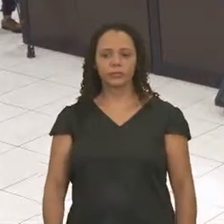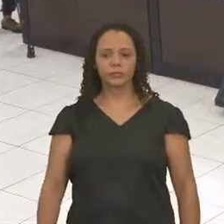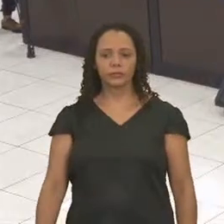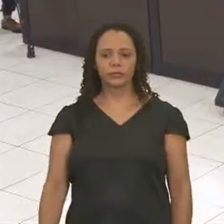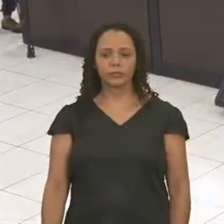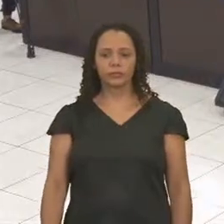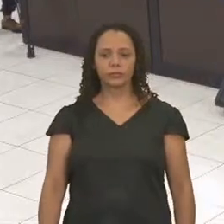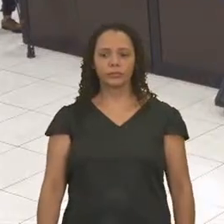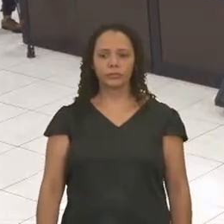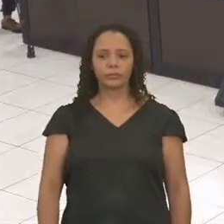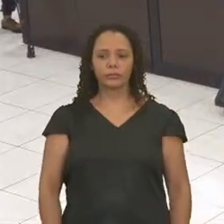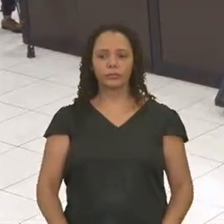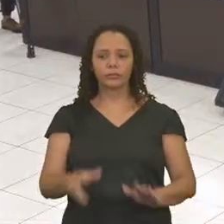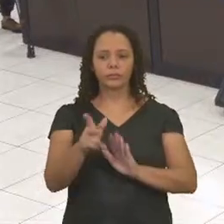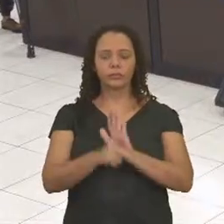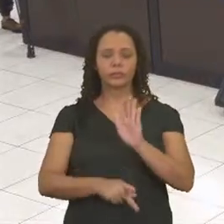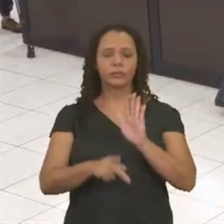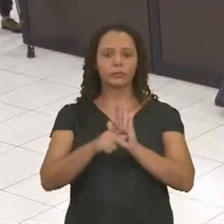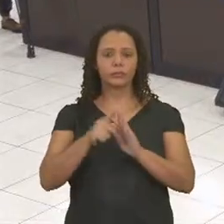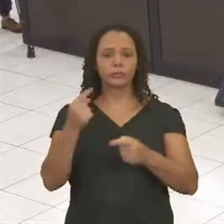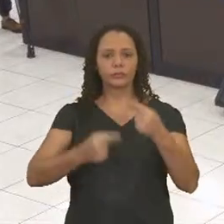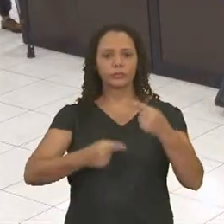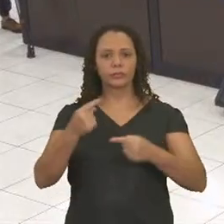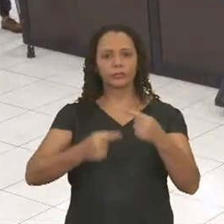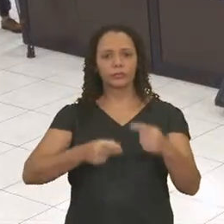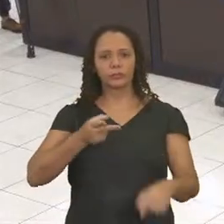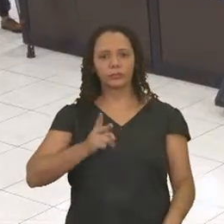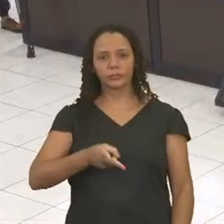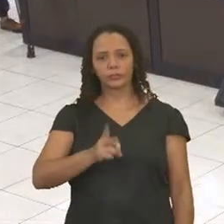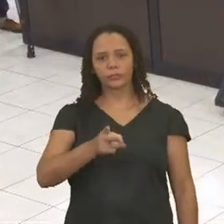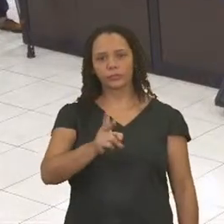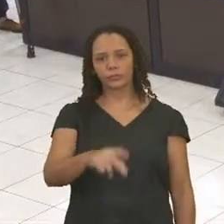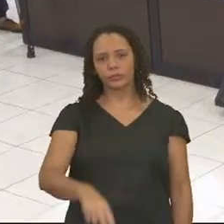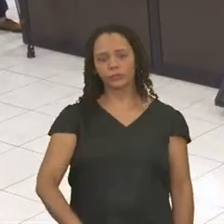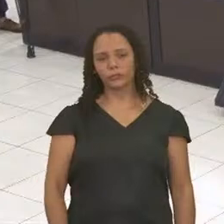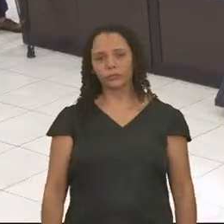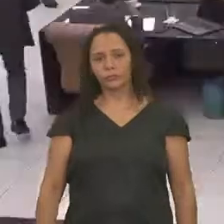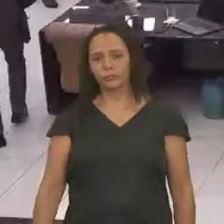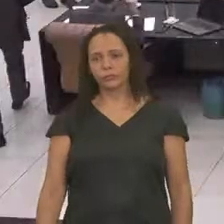O projeto continua em discussão.